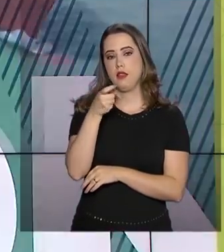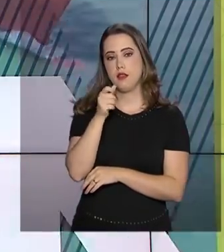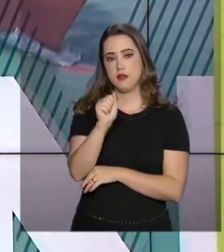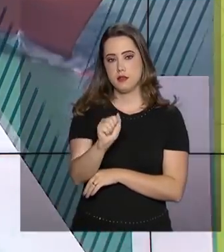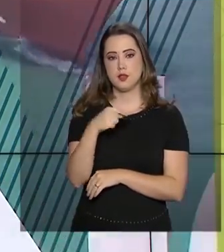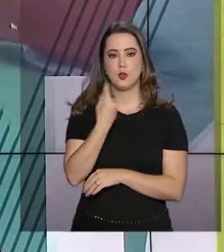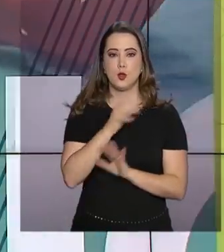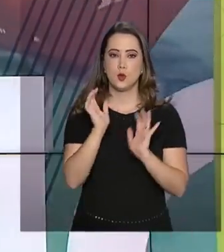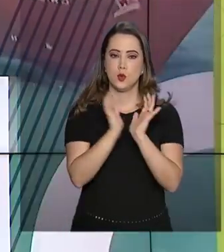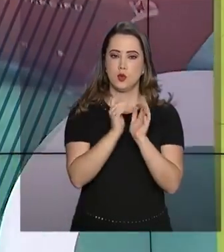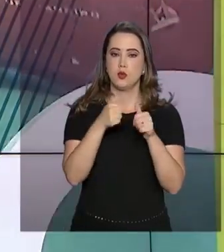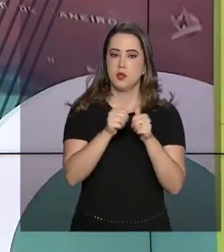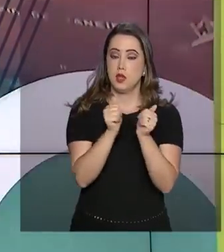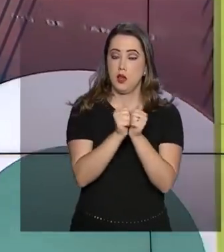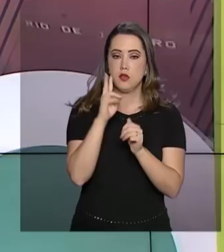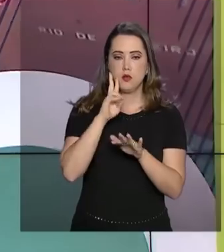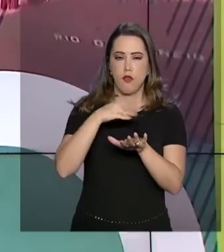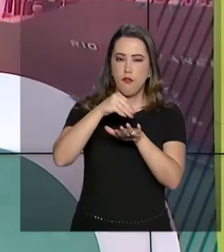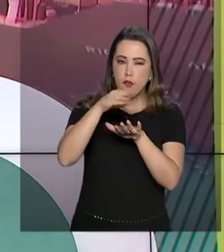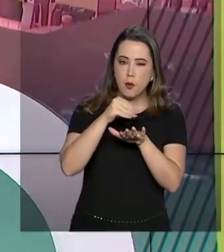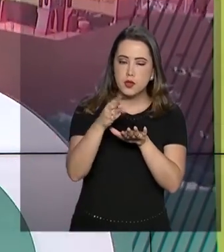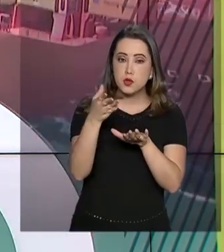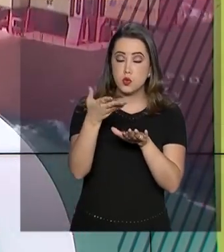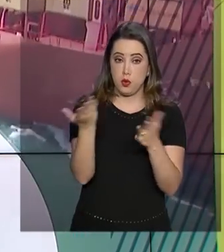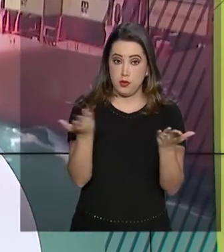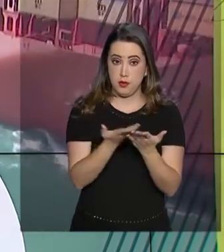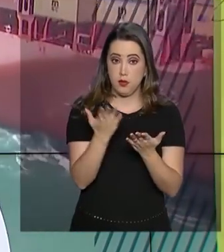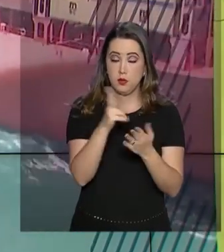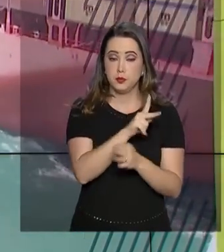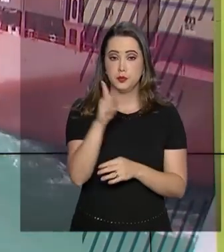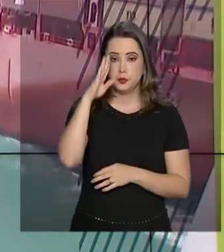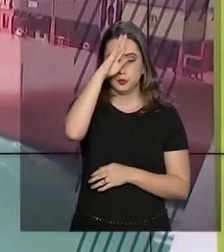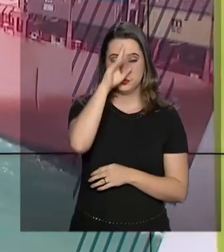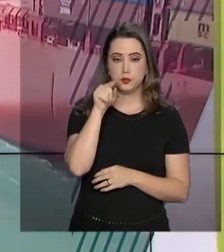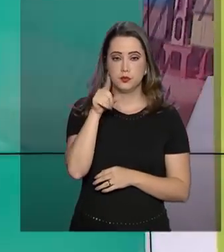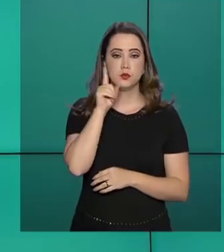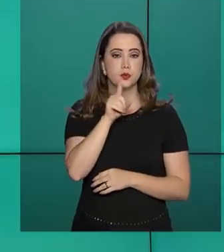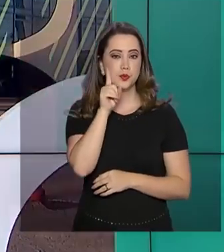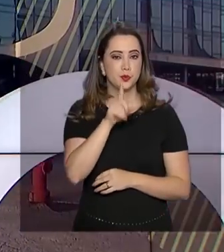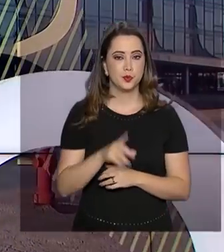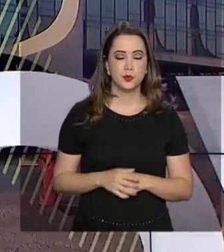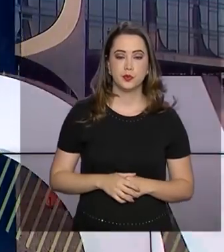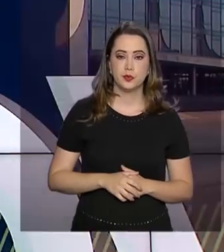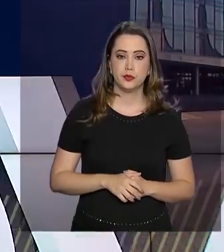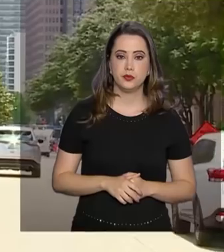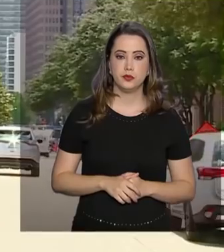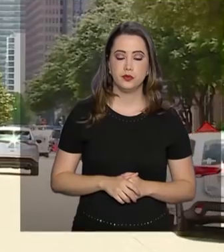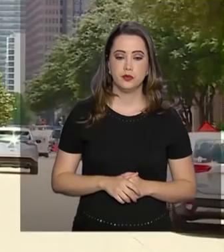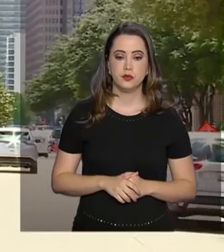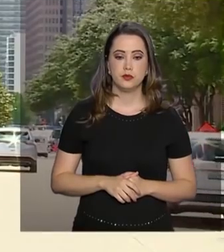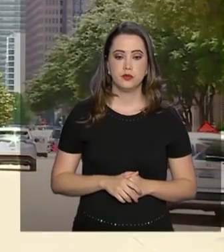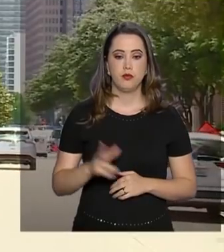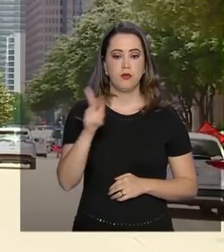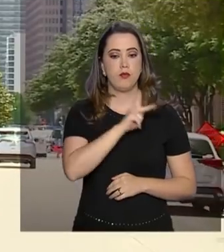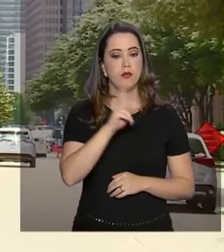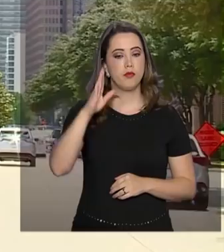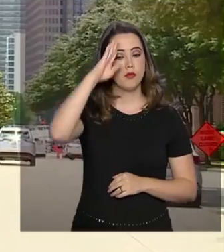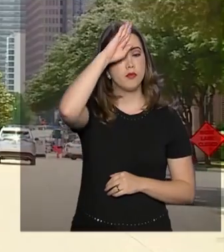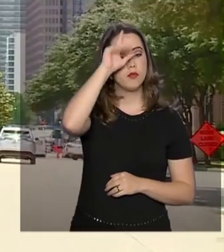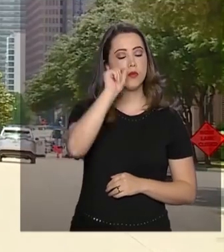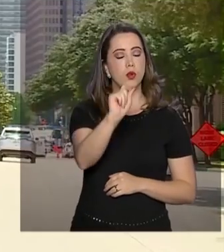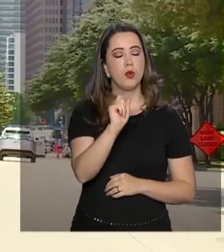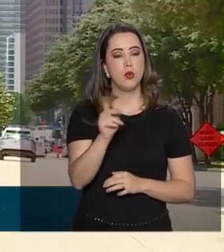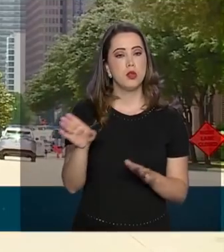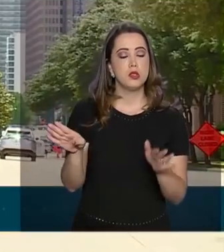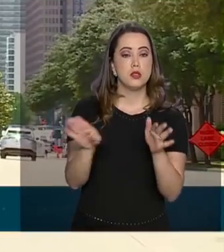equipe já está lá e tem as informações sobre a agenda do presidente nos estados unidos o presidente jair bolsonaro